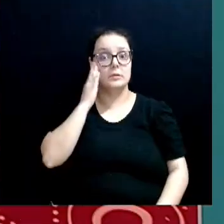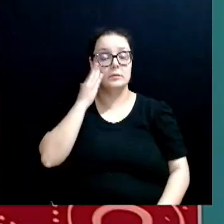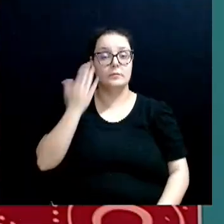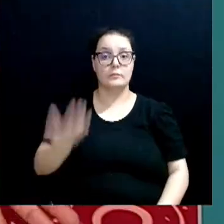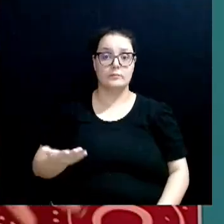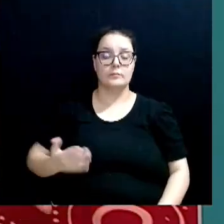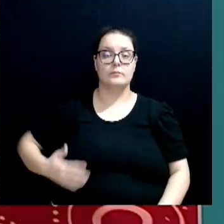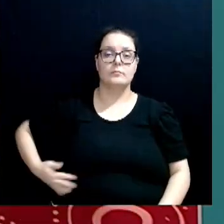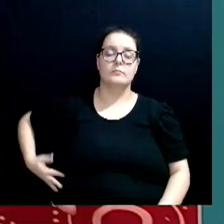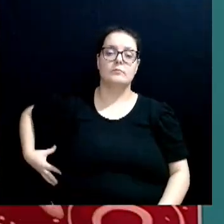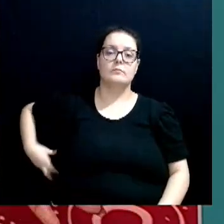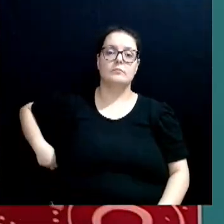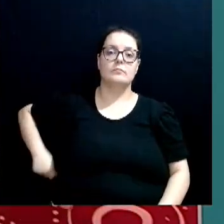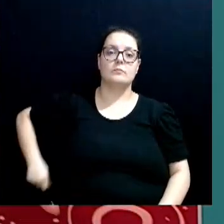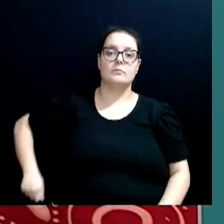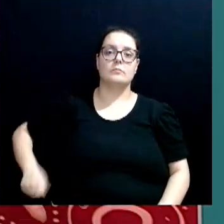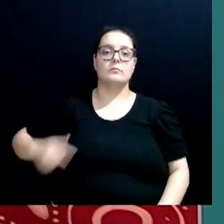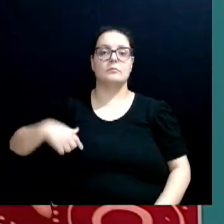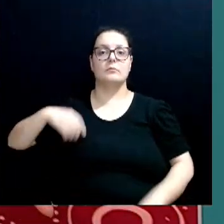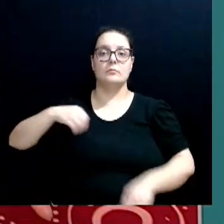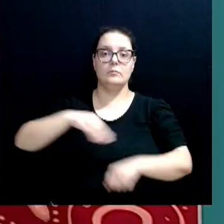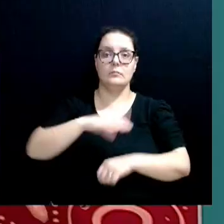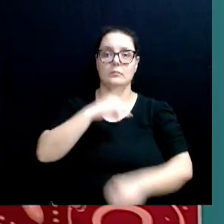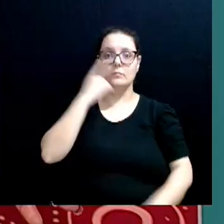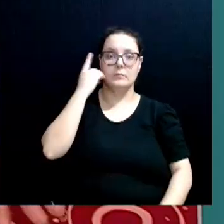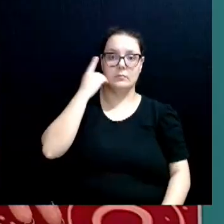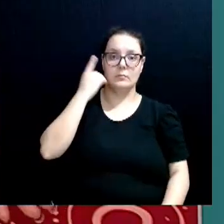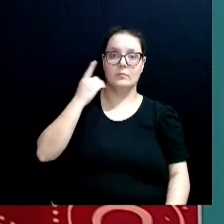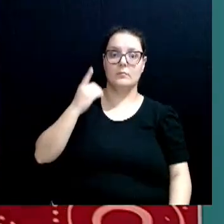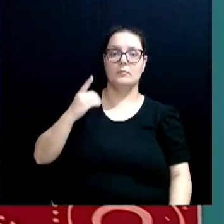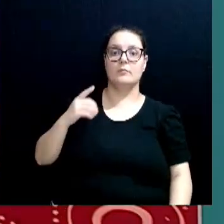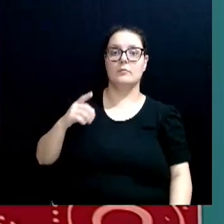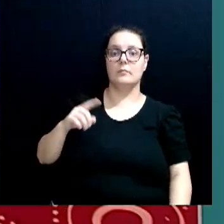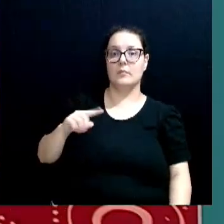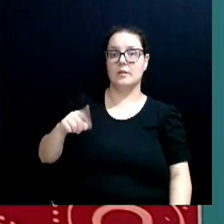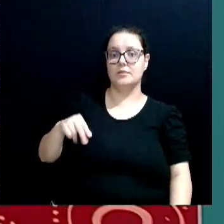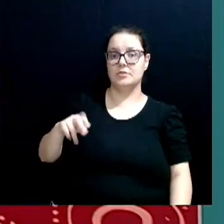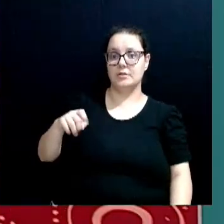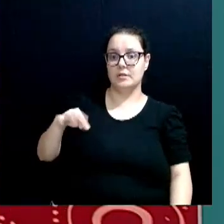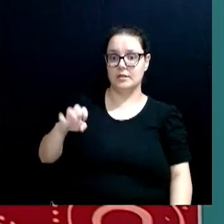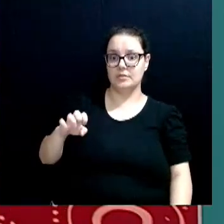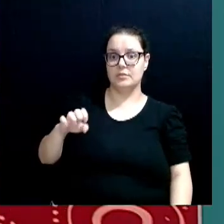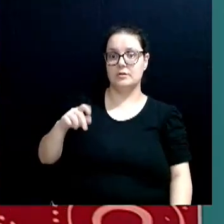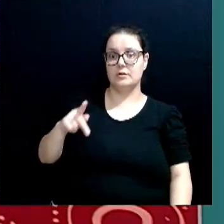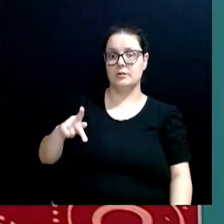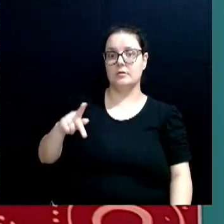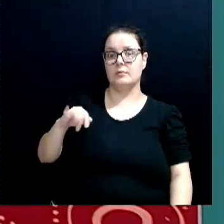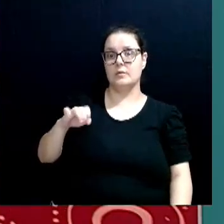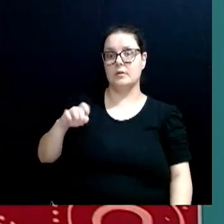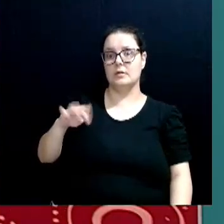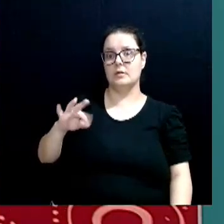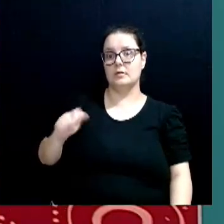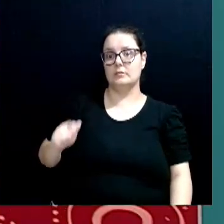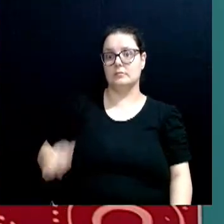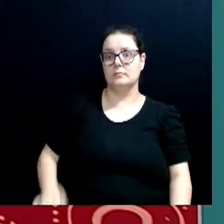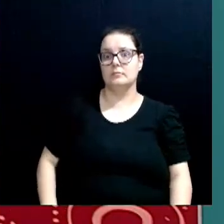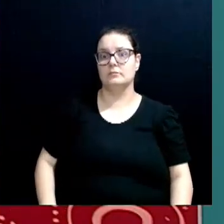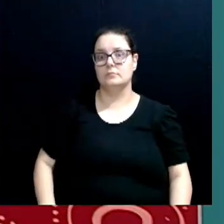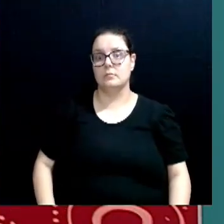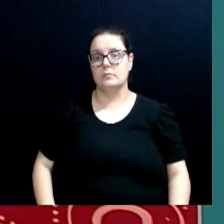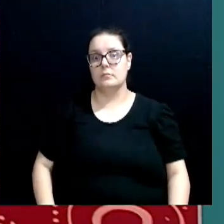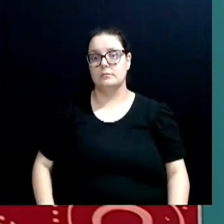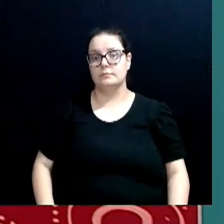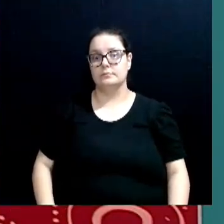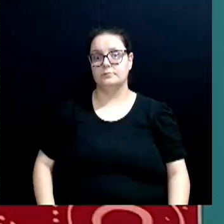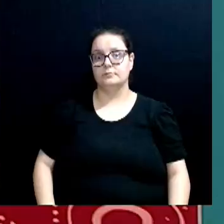eu fui indicada pela deputada Janete Pietá, só que seu nome passa pelo Movimento